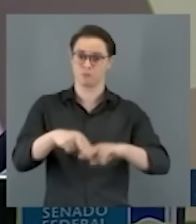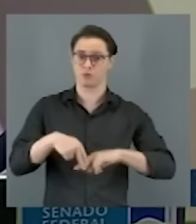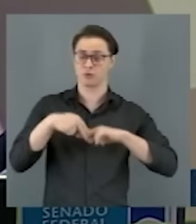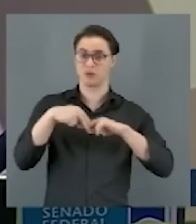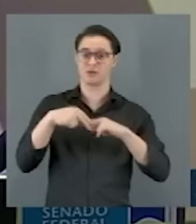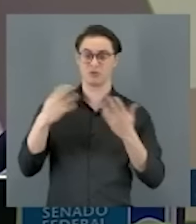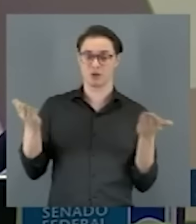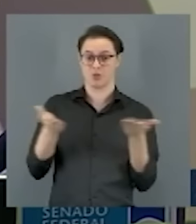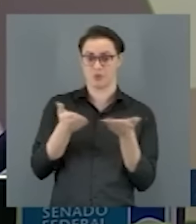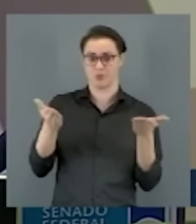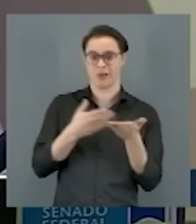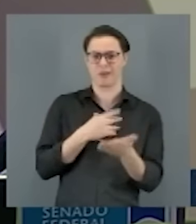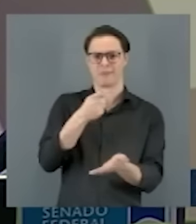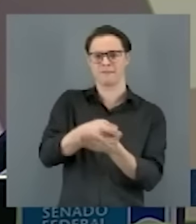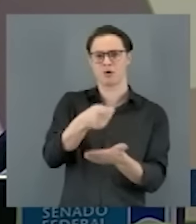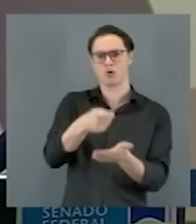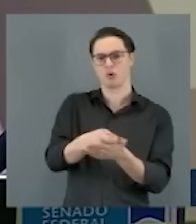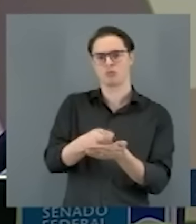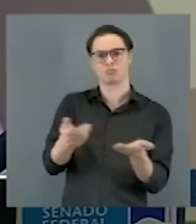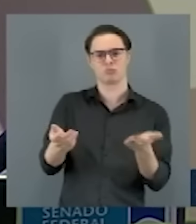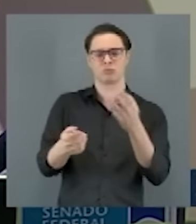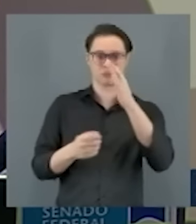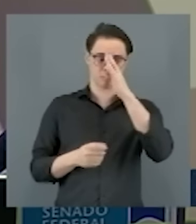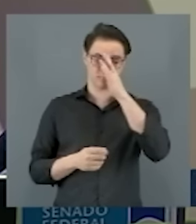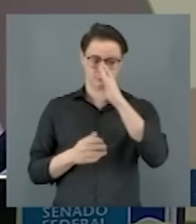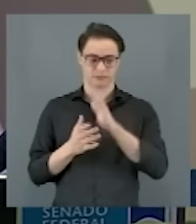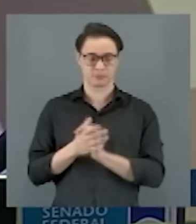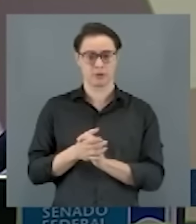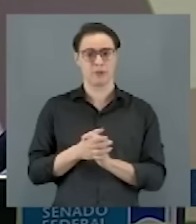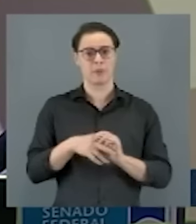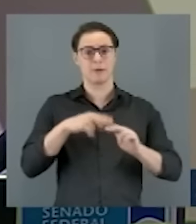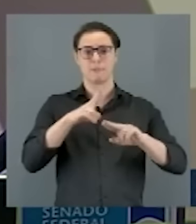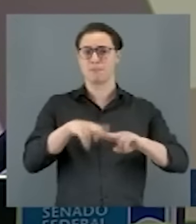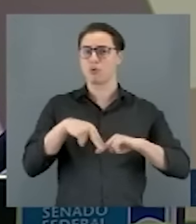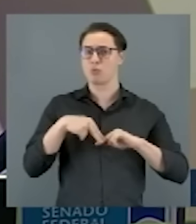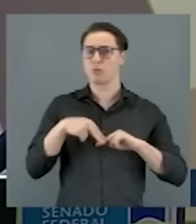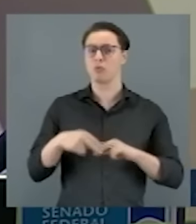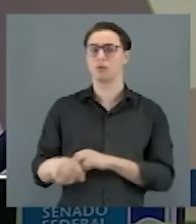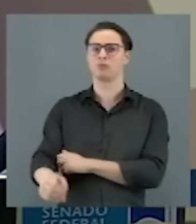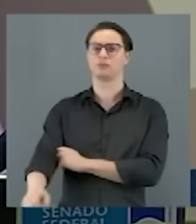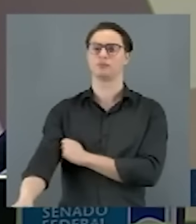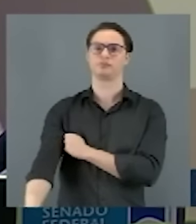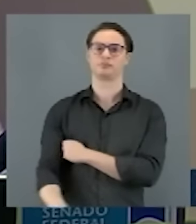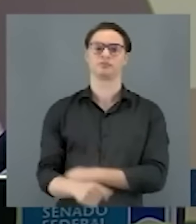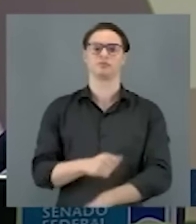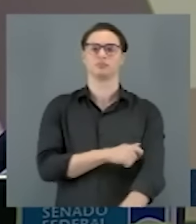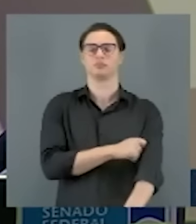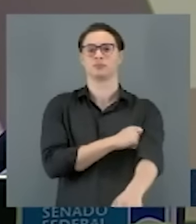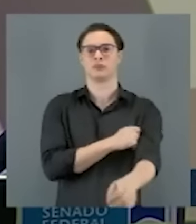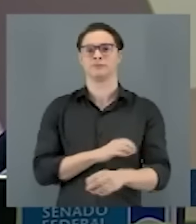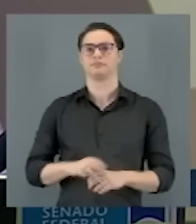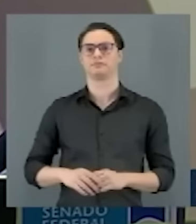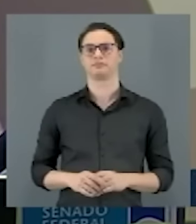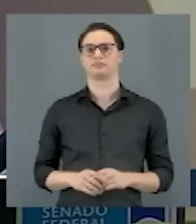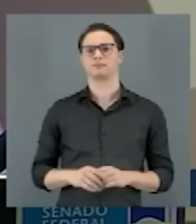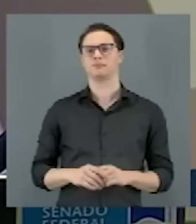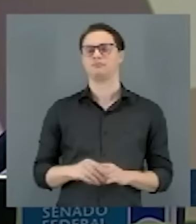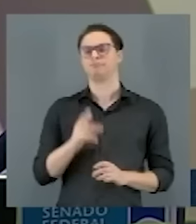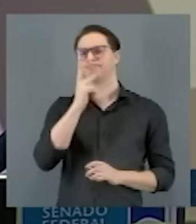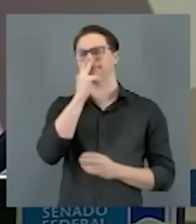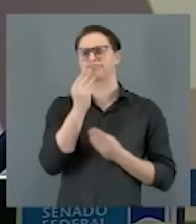natureza compulsória. Por isso esse caráter é quase que